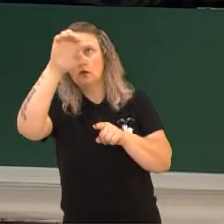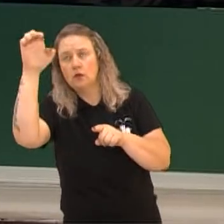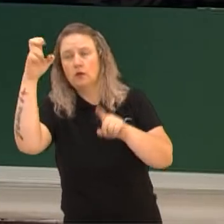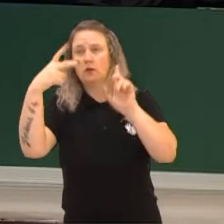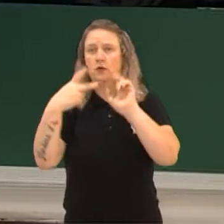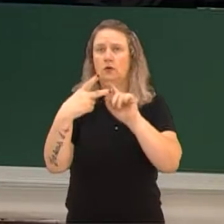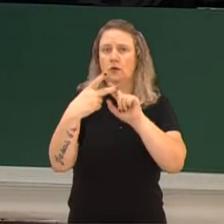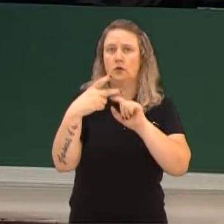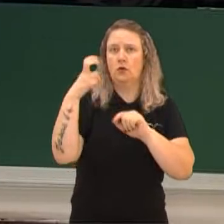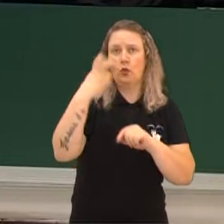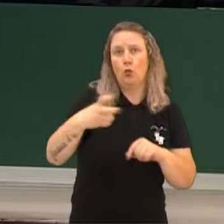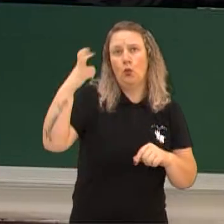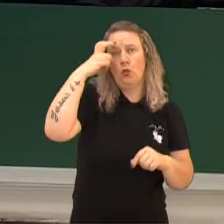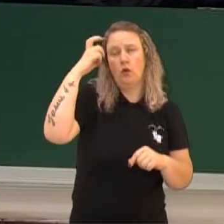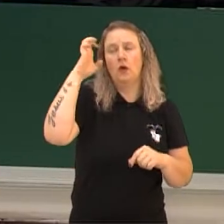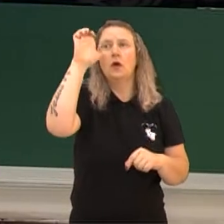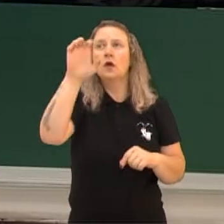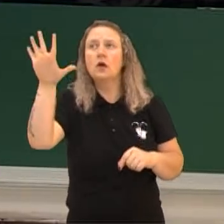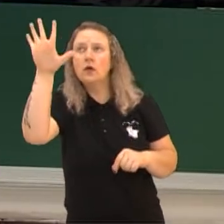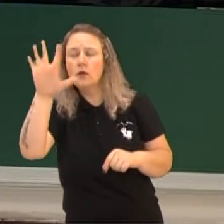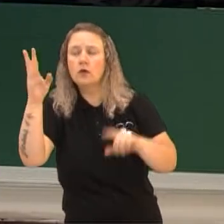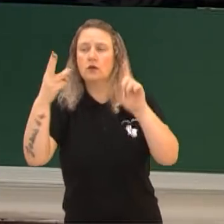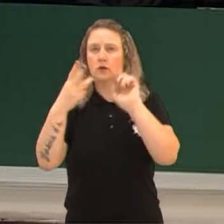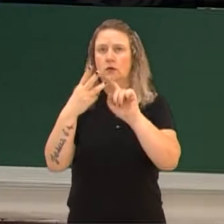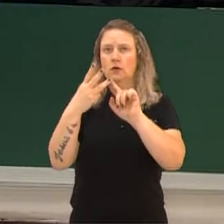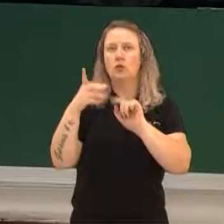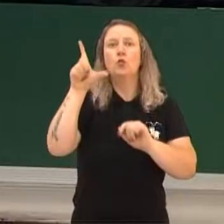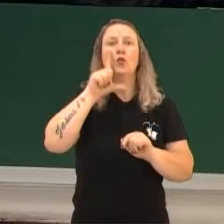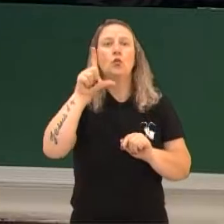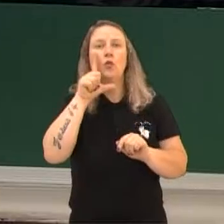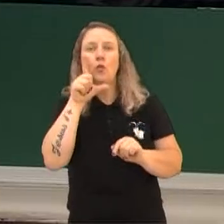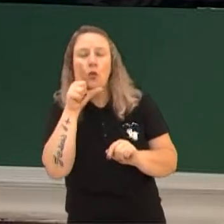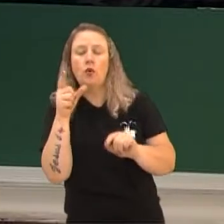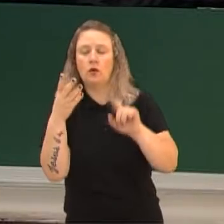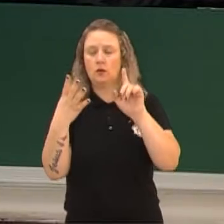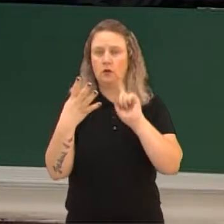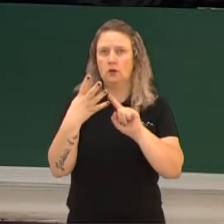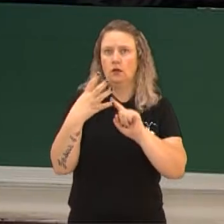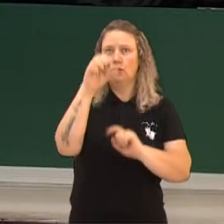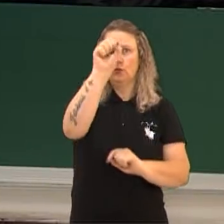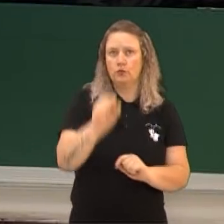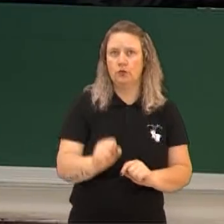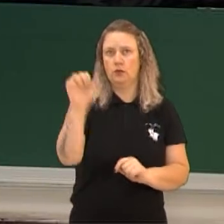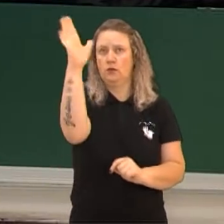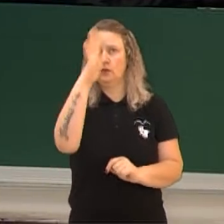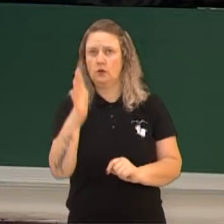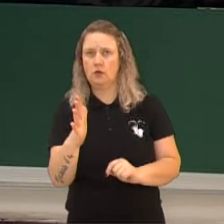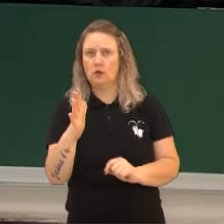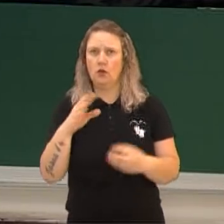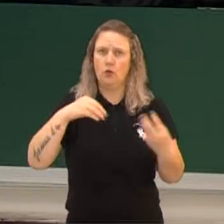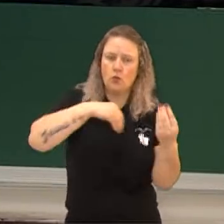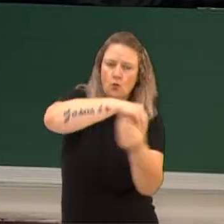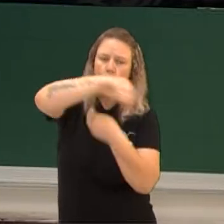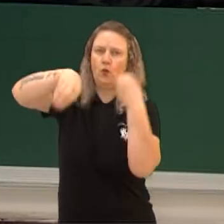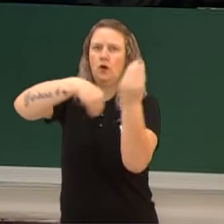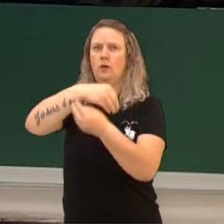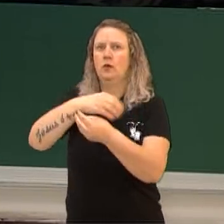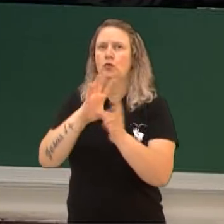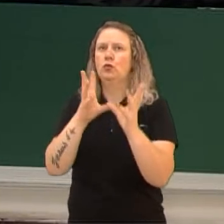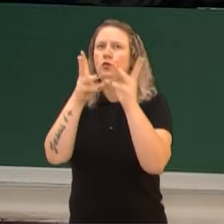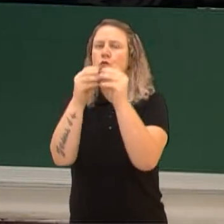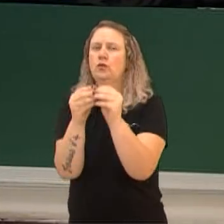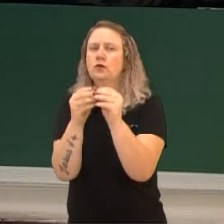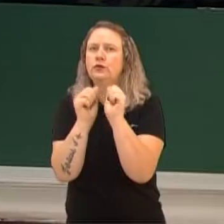da cultura lá dos Estados Unidos, um pouco da cultura aqui do sul do Brasil e juntar essas culturas. E